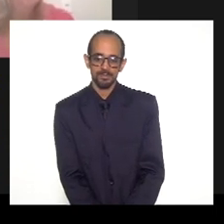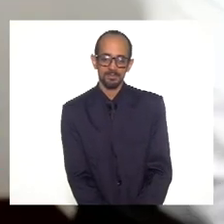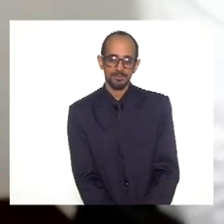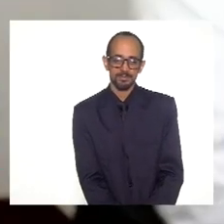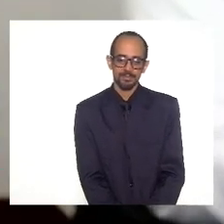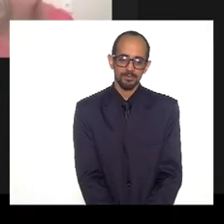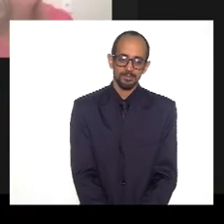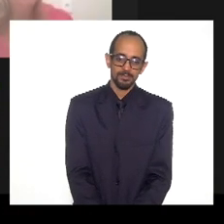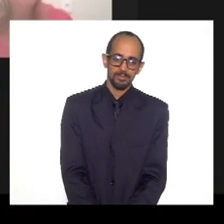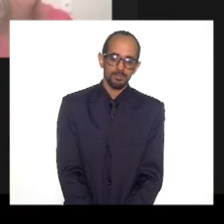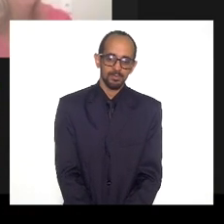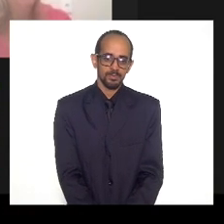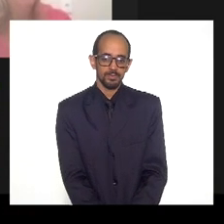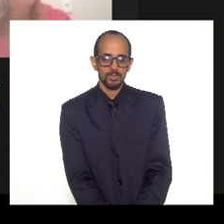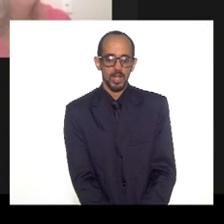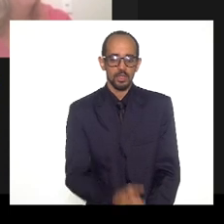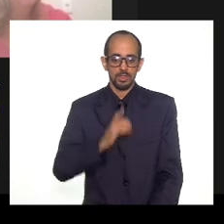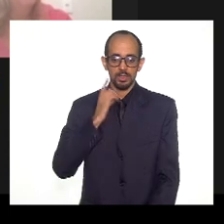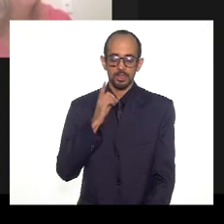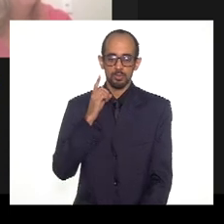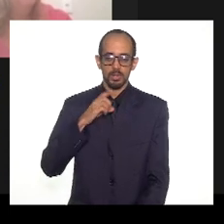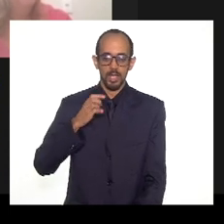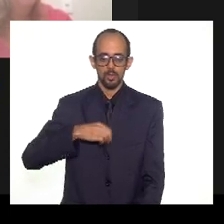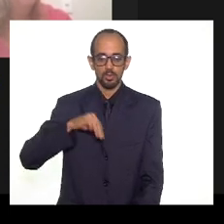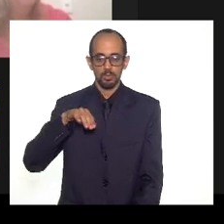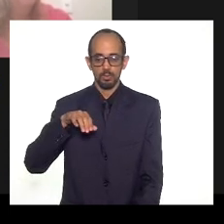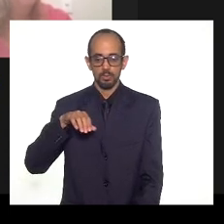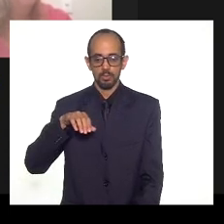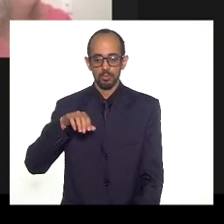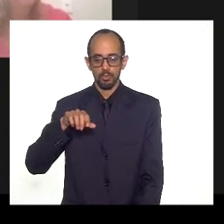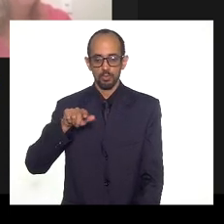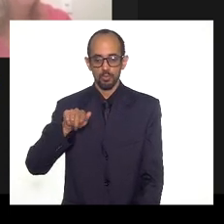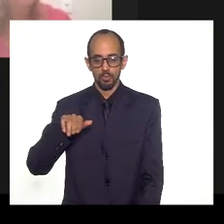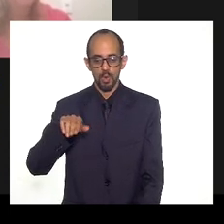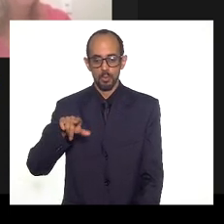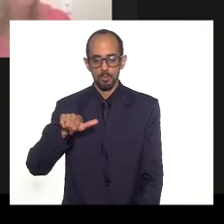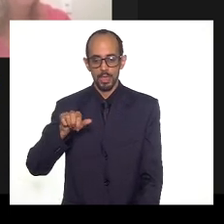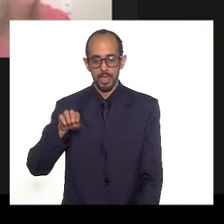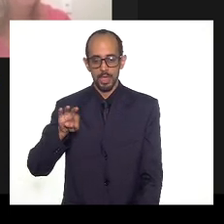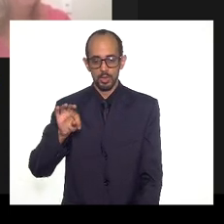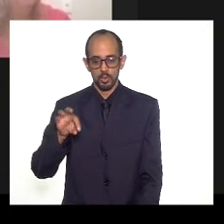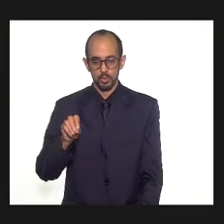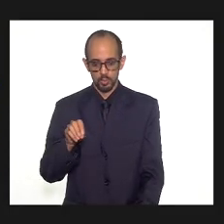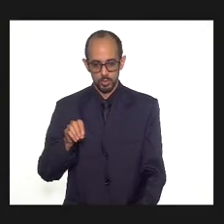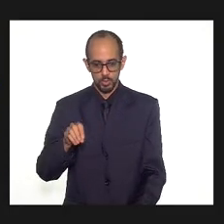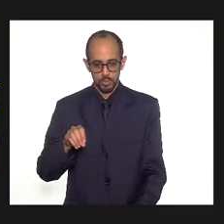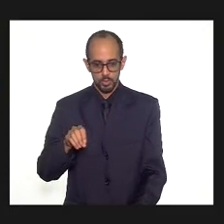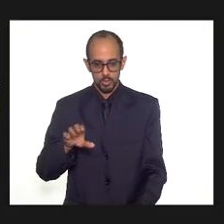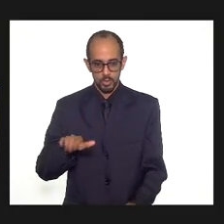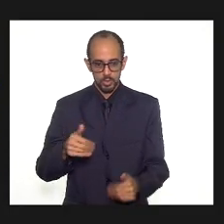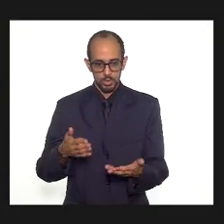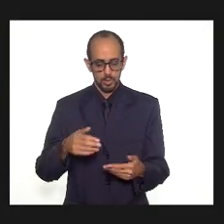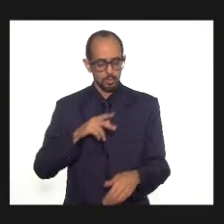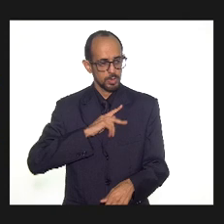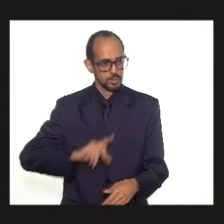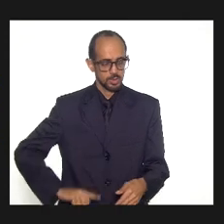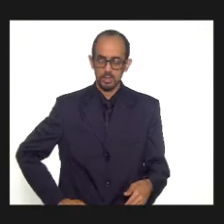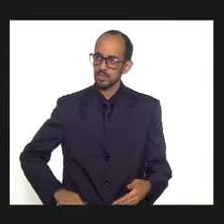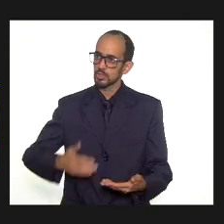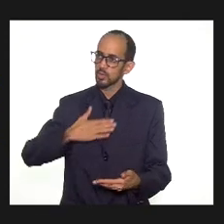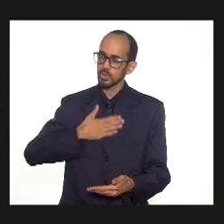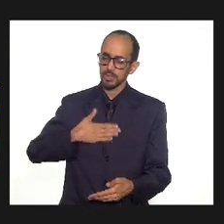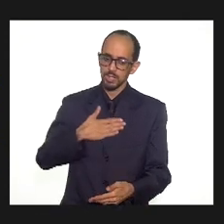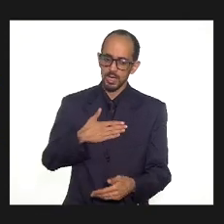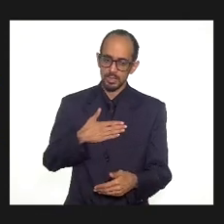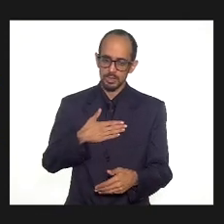Deputado Márcio Alberto, por favor. Questão de ordem, deputado. Obrigado, Márcio. Presidente. Boa tarde. Presidente, eu gostaria que fosse consignado